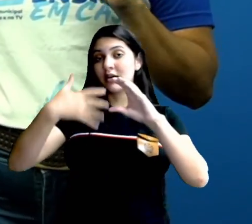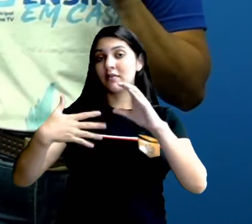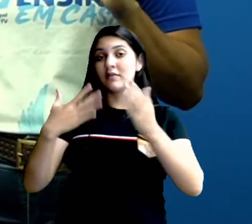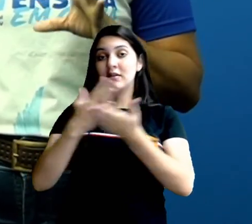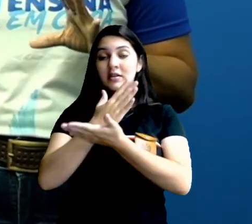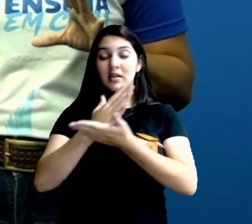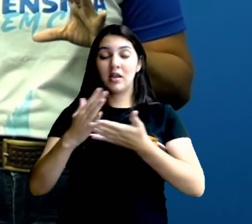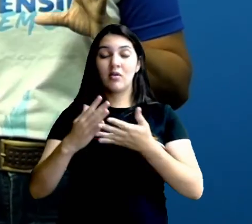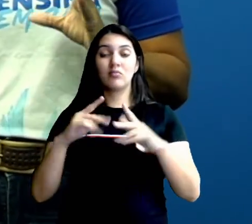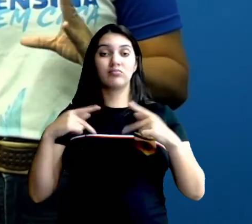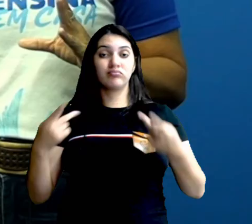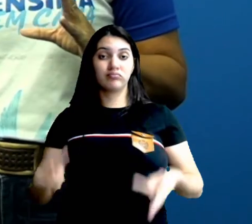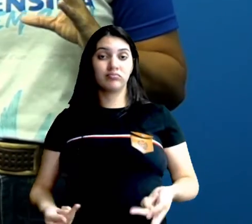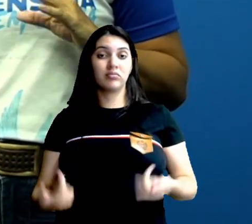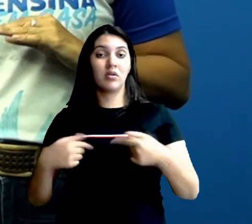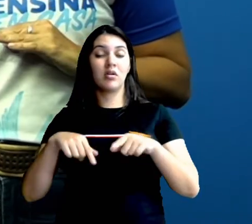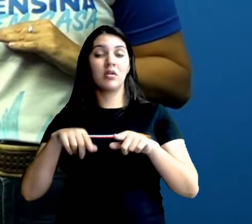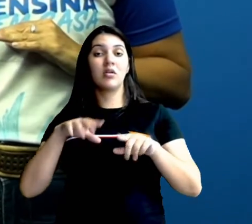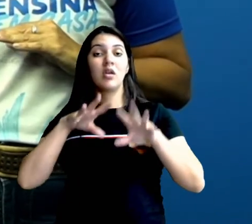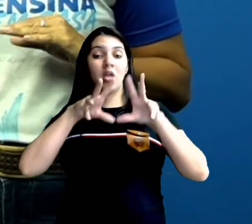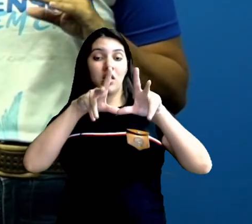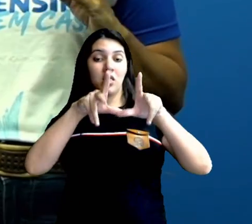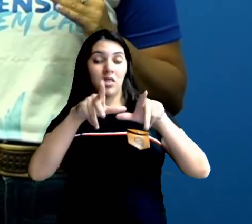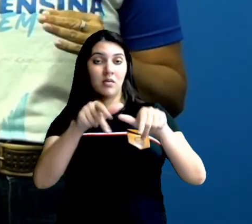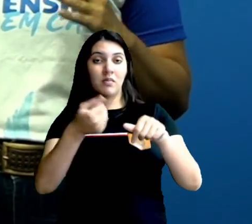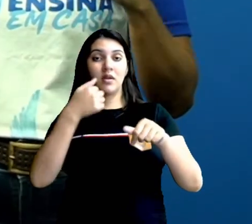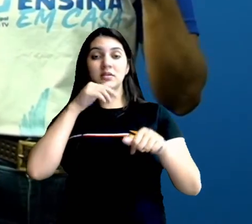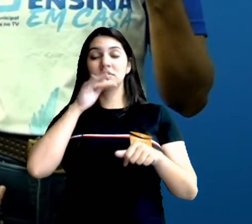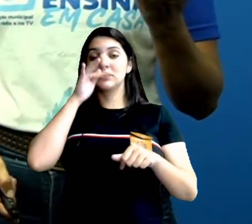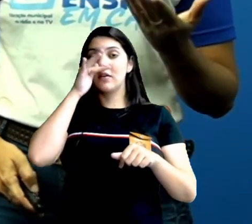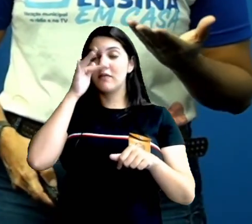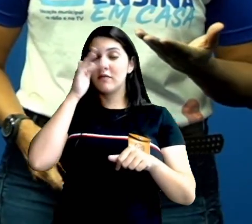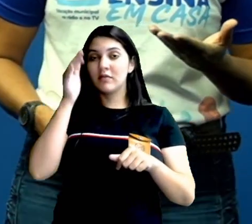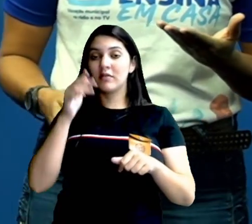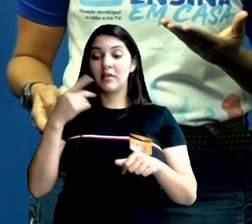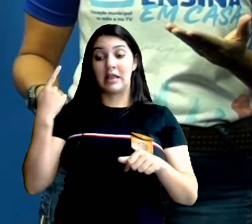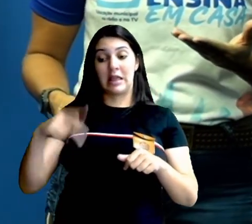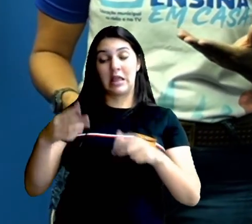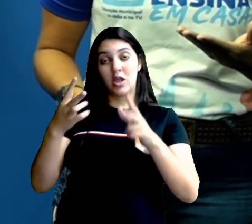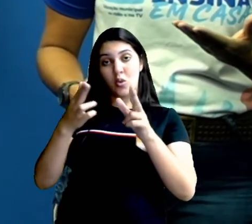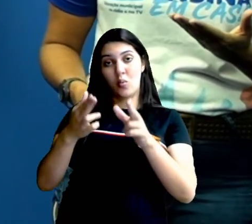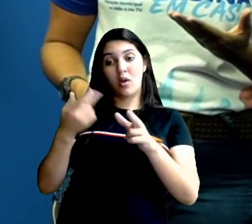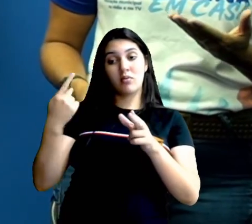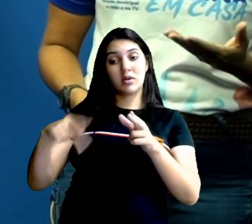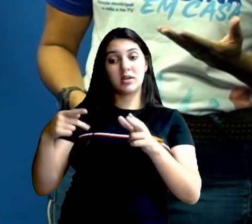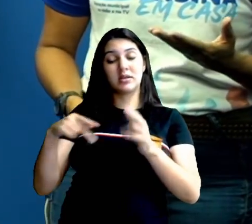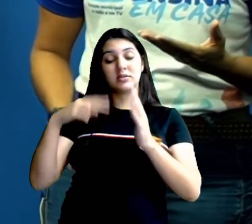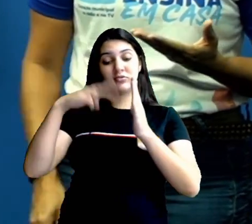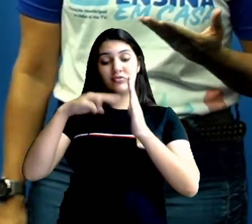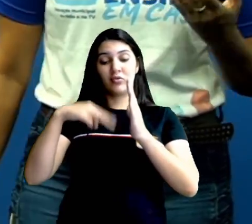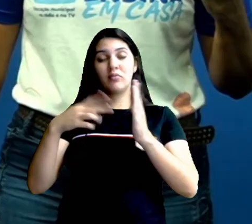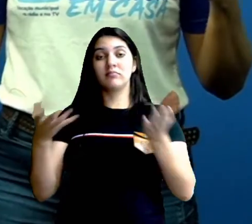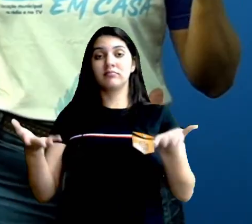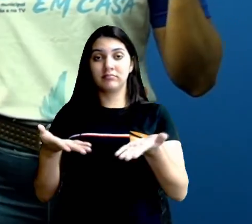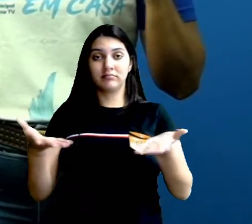característica de alguns seres, plantas e animais, como foi esse conto que a gente viu, que a gente leu.